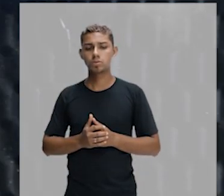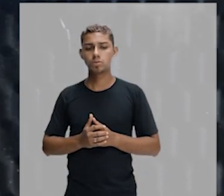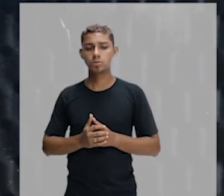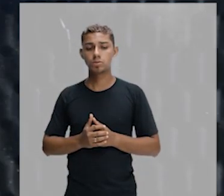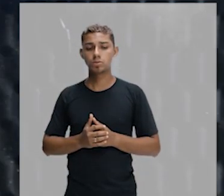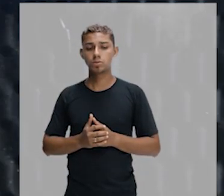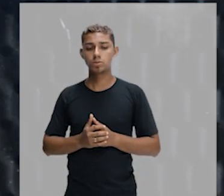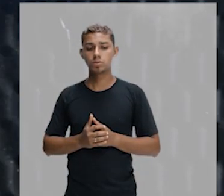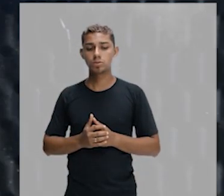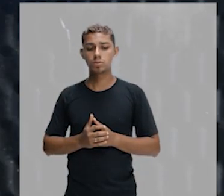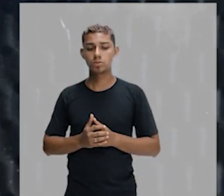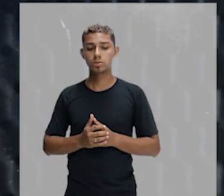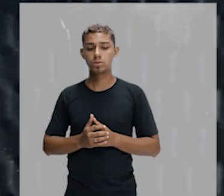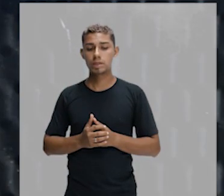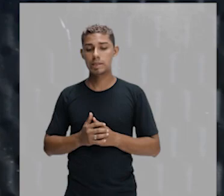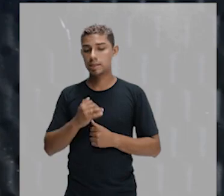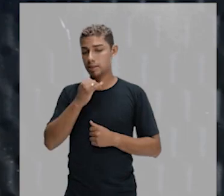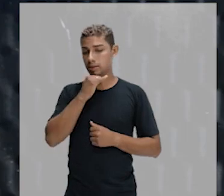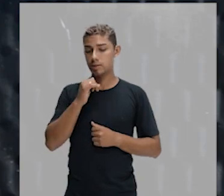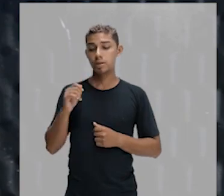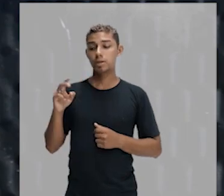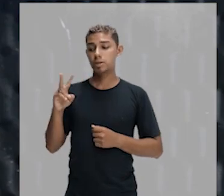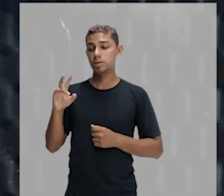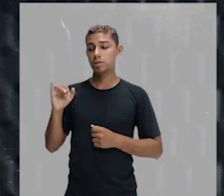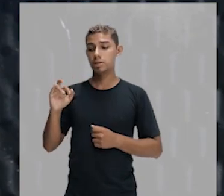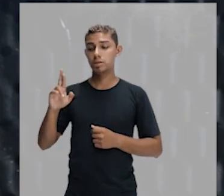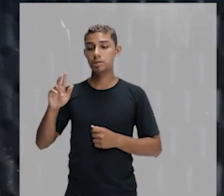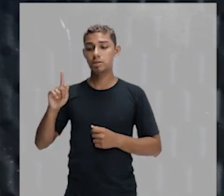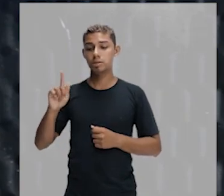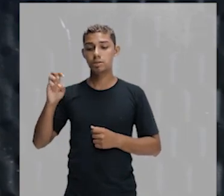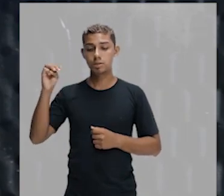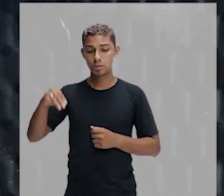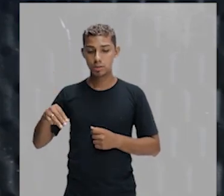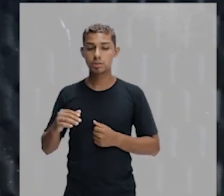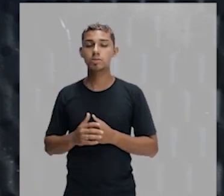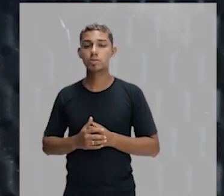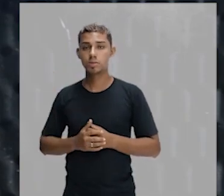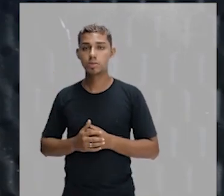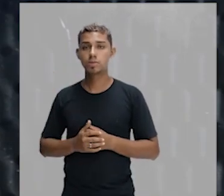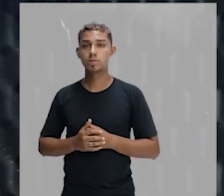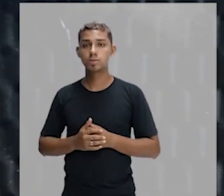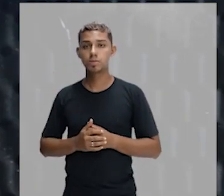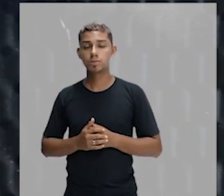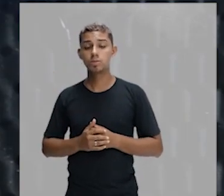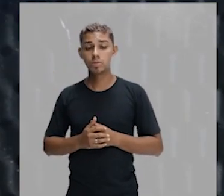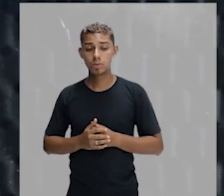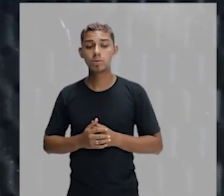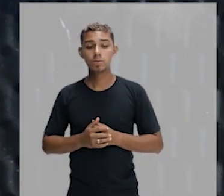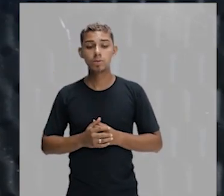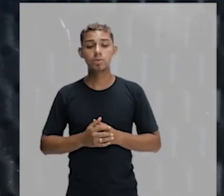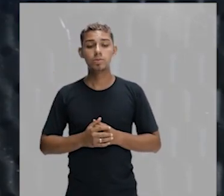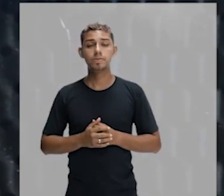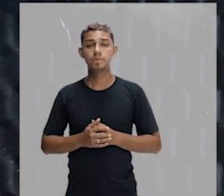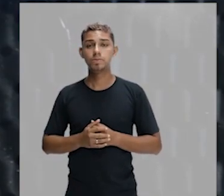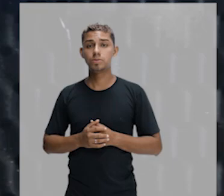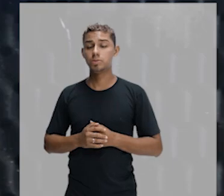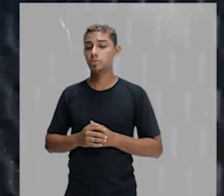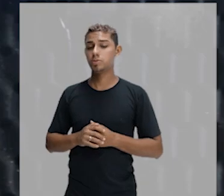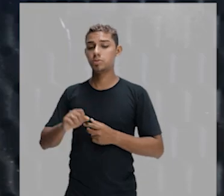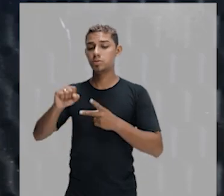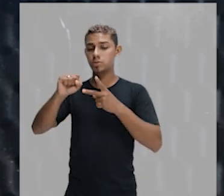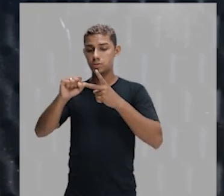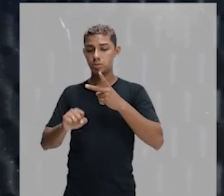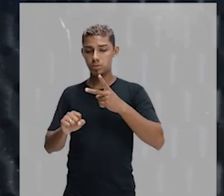A constelação de Virgem, certo? Por exemplo, a constelação de Virgem, ela consegue ser vista no hemisfério sul, apenas no hemisfério